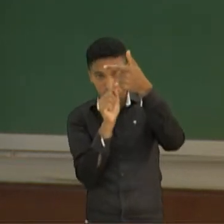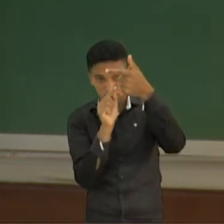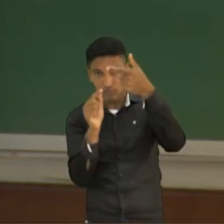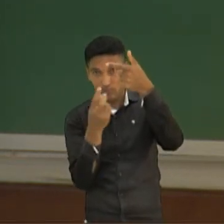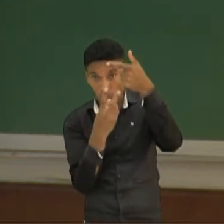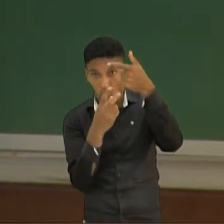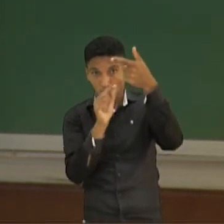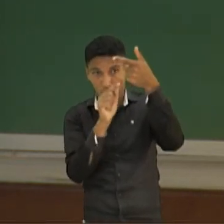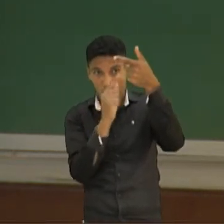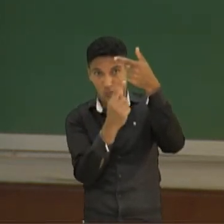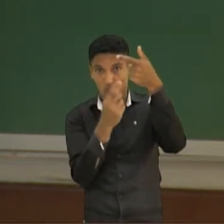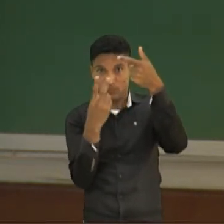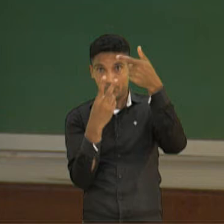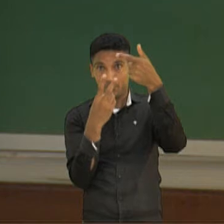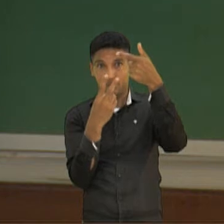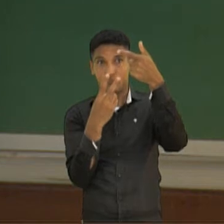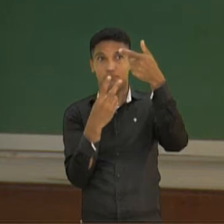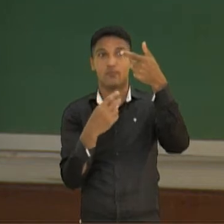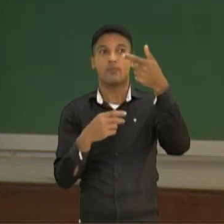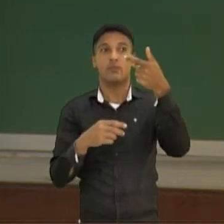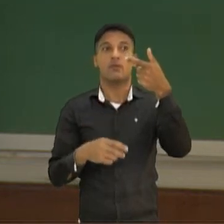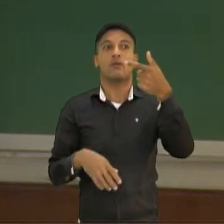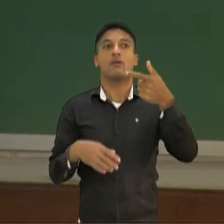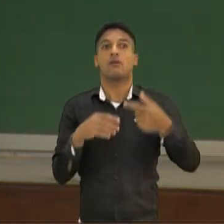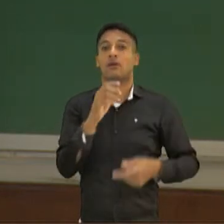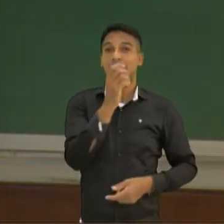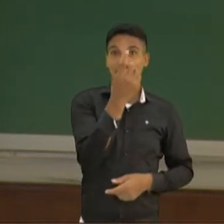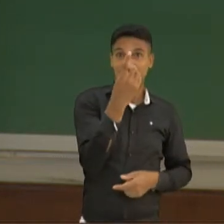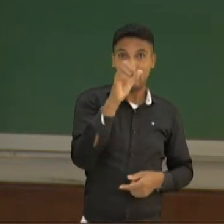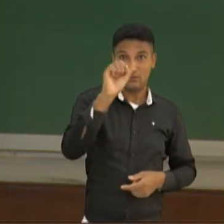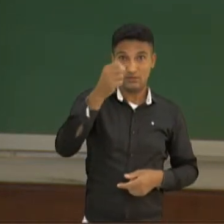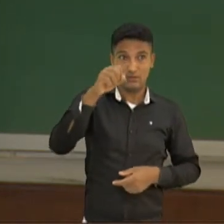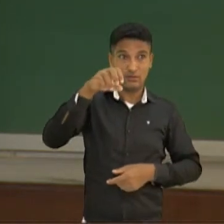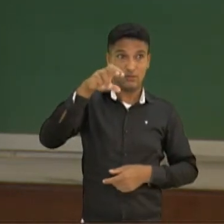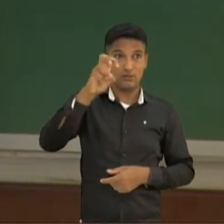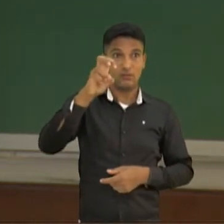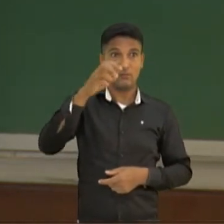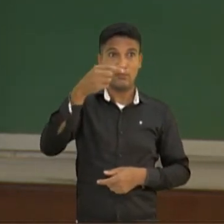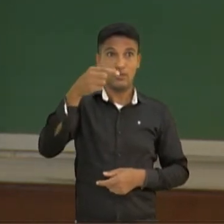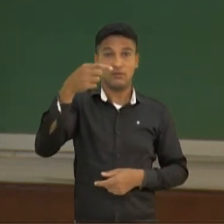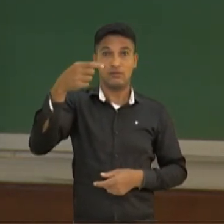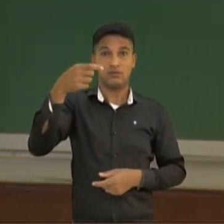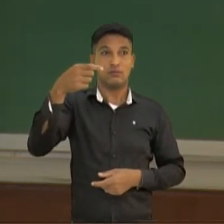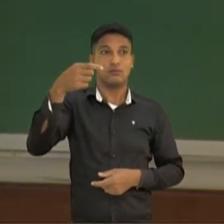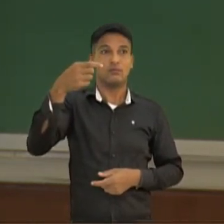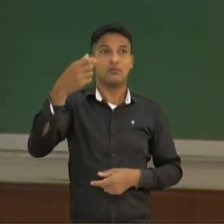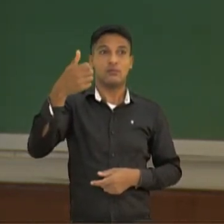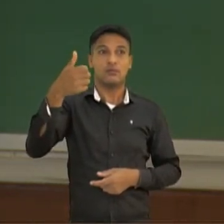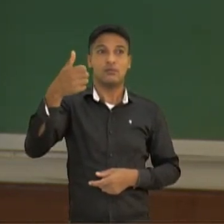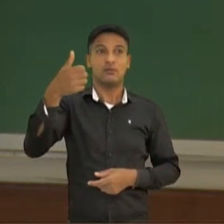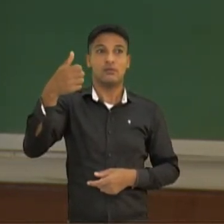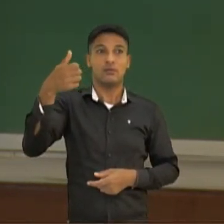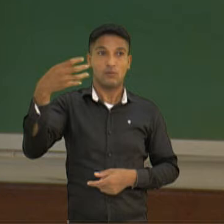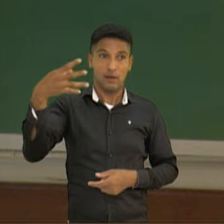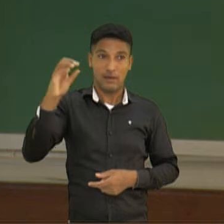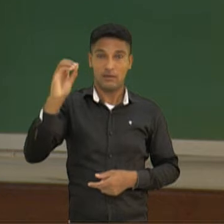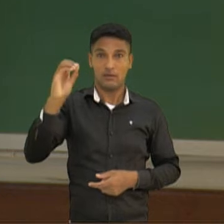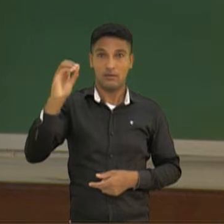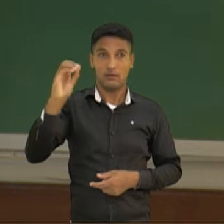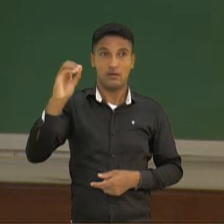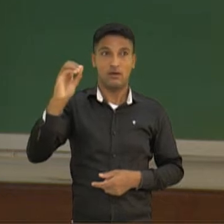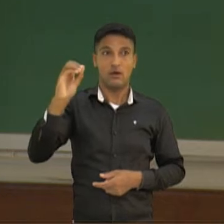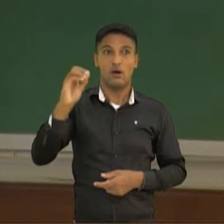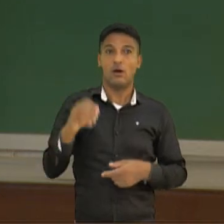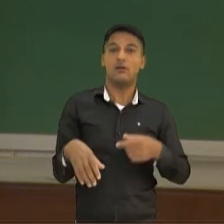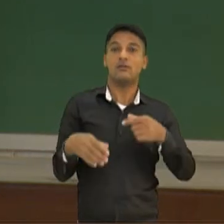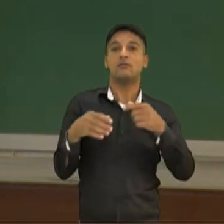185 menos 140, 45. Agora eu vou para as unidades. Lá na tabuada do 7, lembra da tabuada do 7?